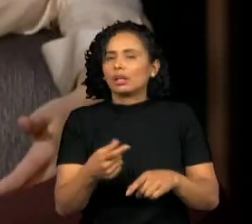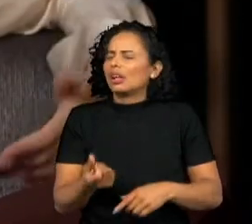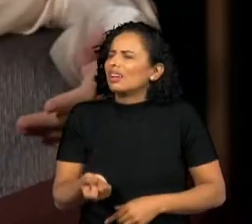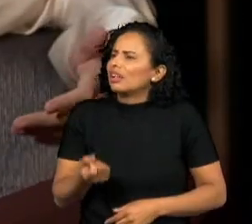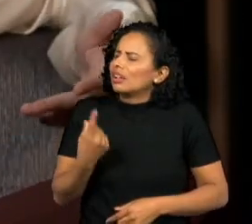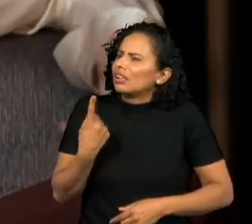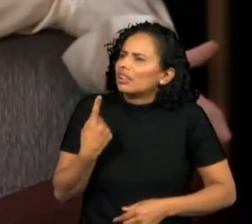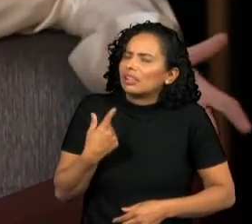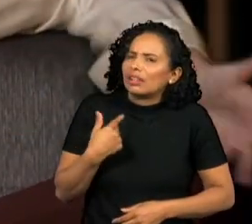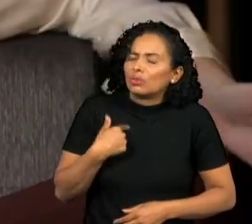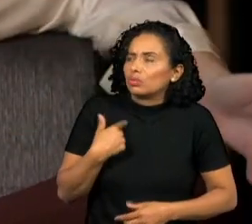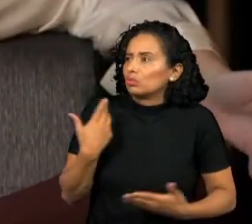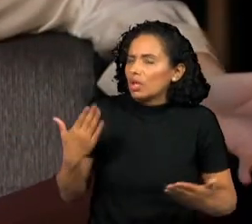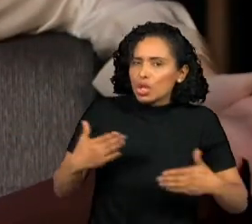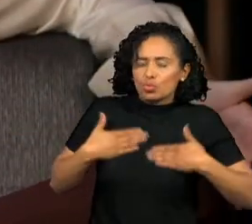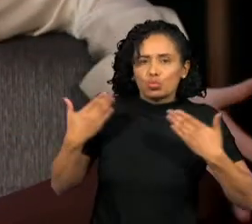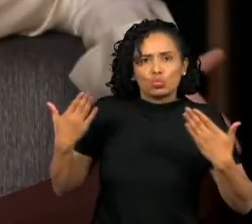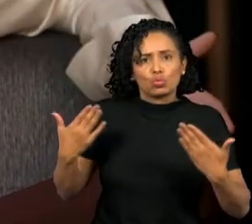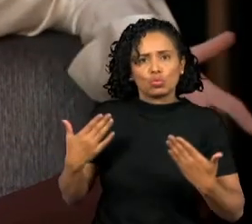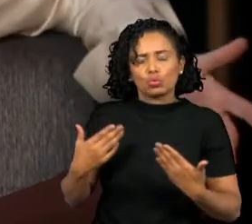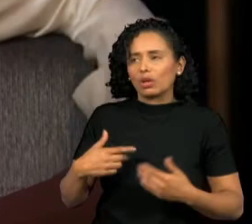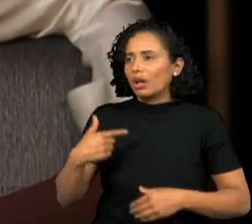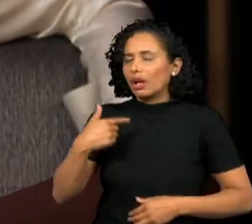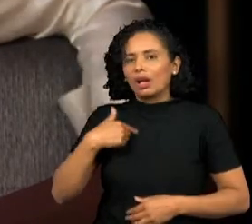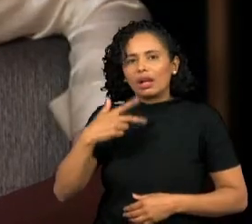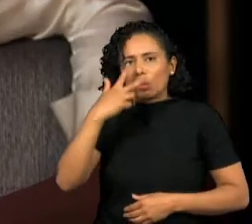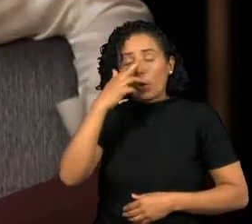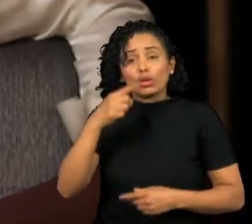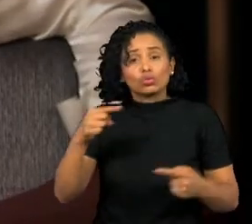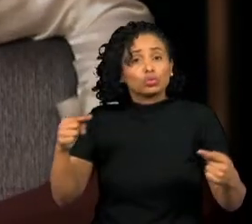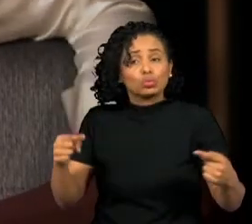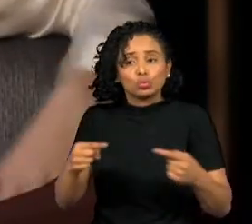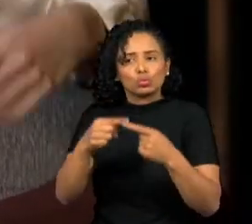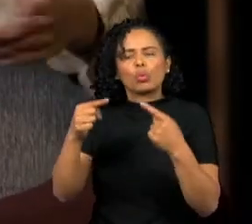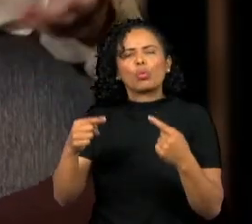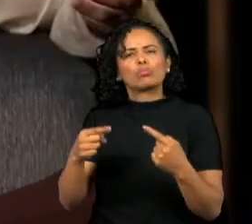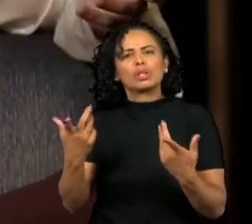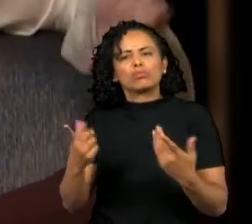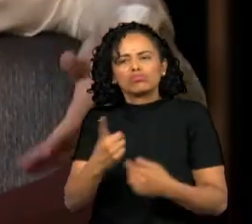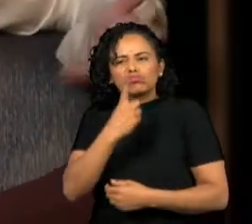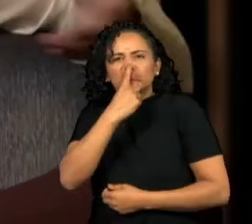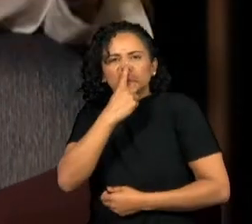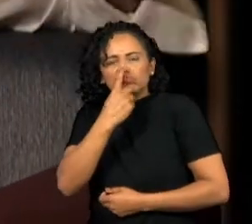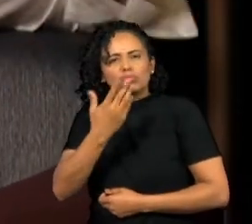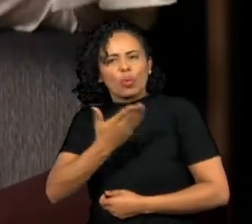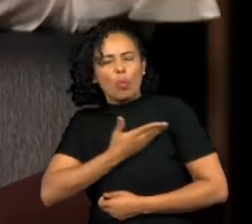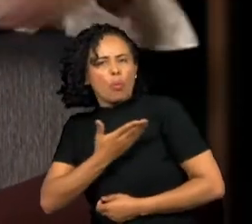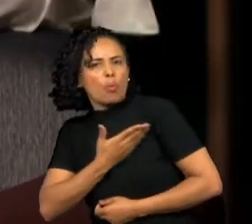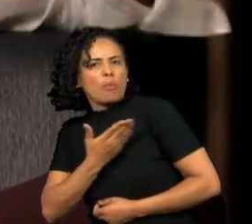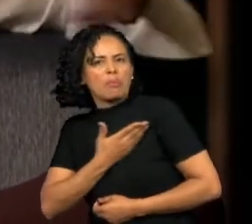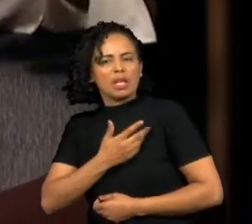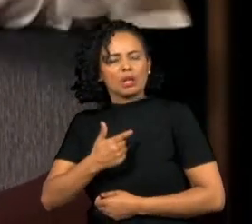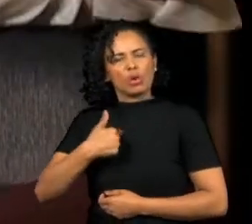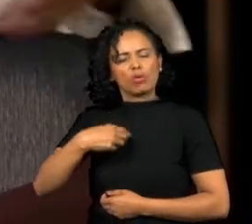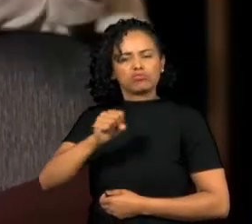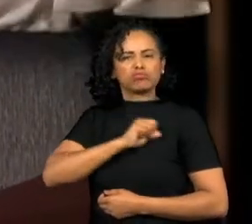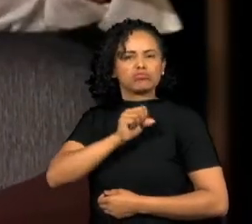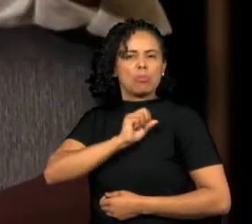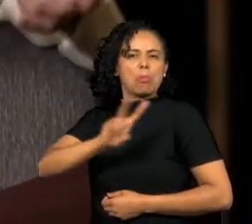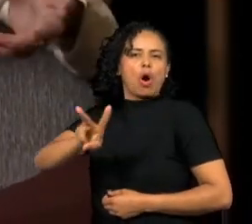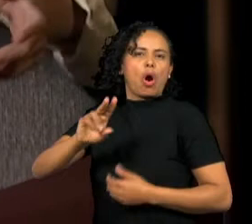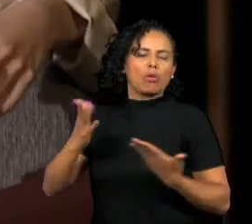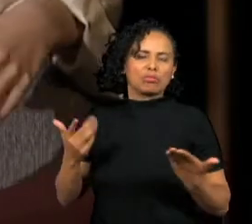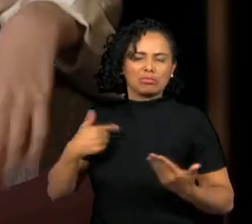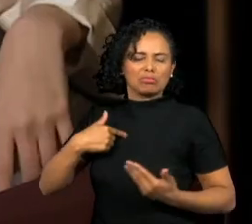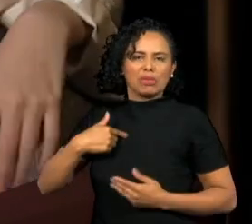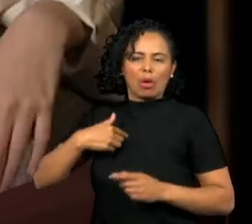assusta porque eu me acho um brother tá ligado quem eu sou na fila do pão Claro a passar ele chegar para mim eu vou querer tratar todo mundo que nem um